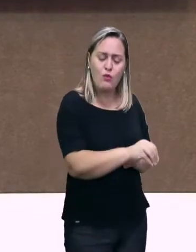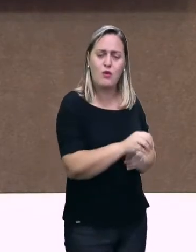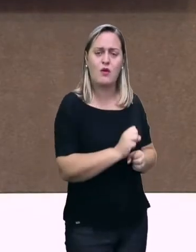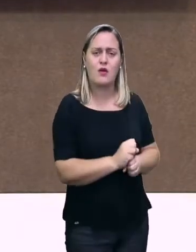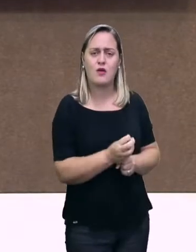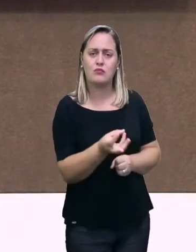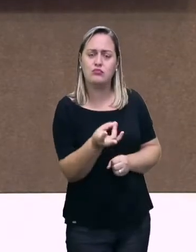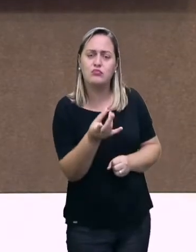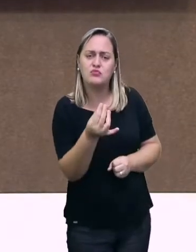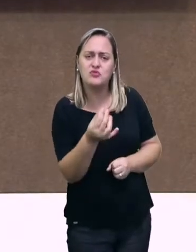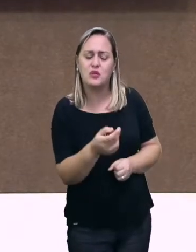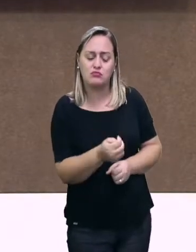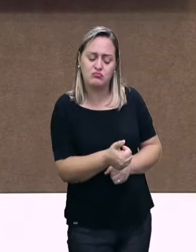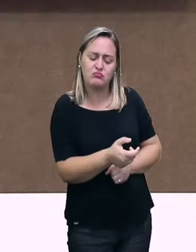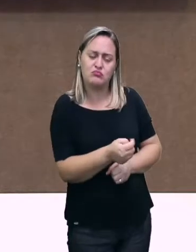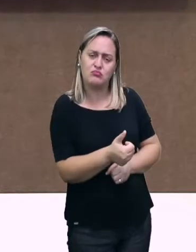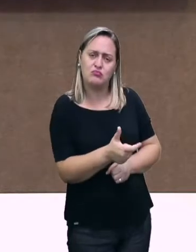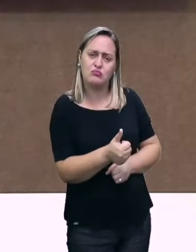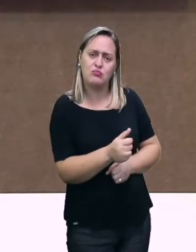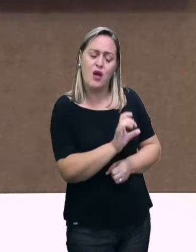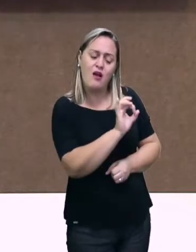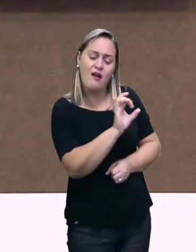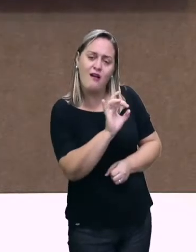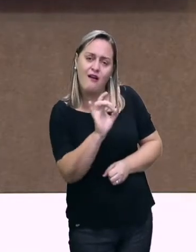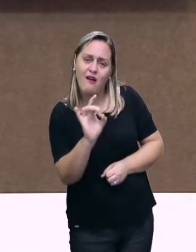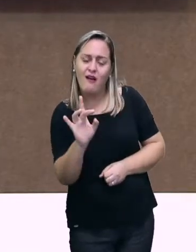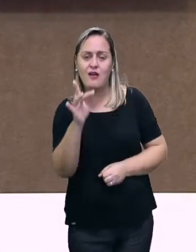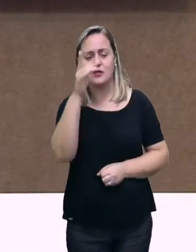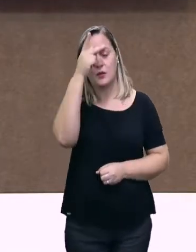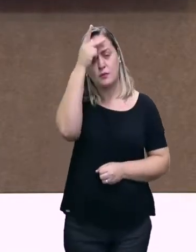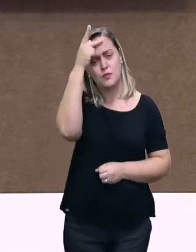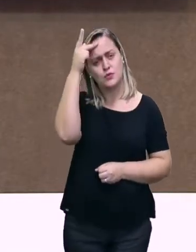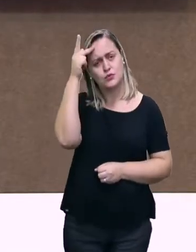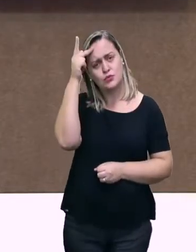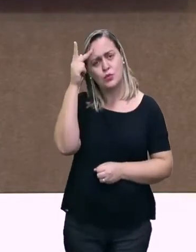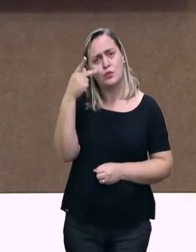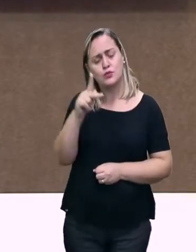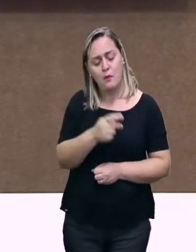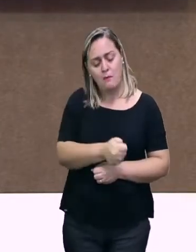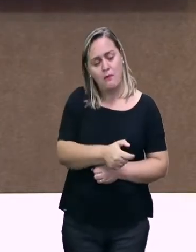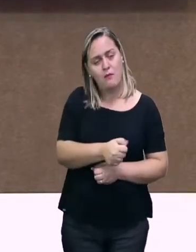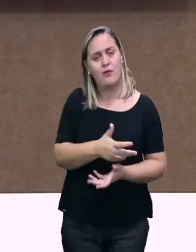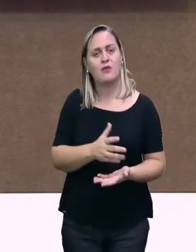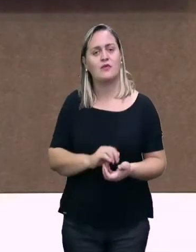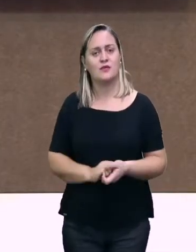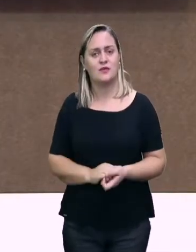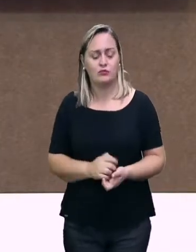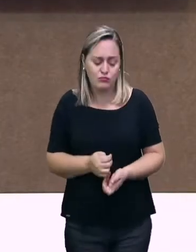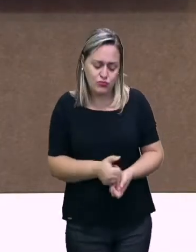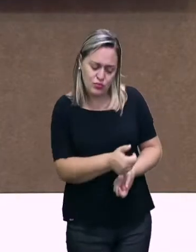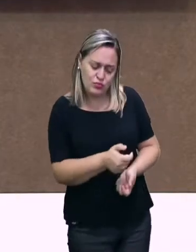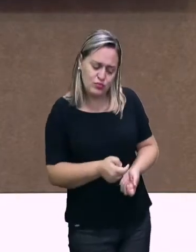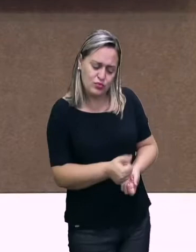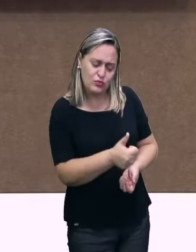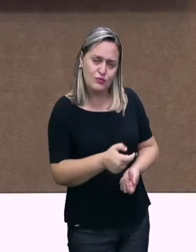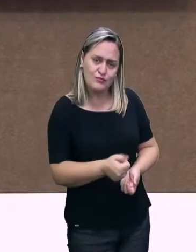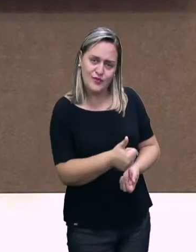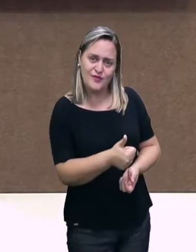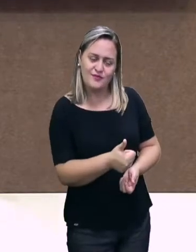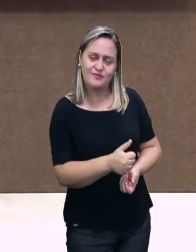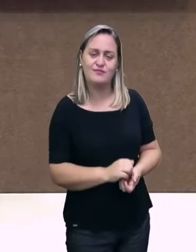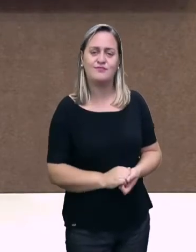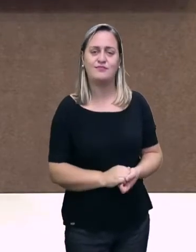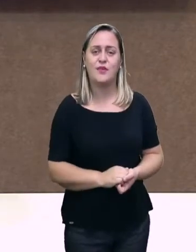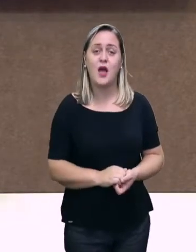jogador com a sua bolinha individual tentava retirar aquelas bolinhas da barca. E